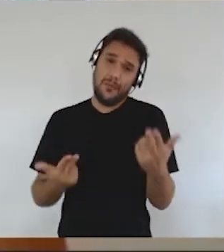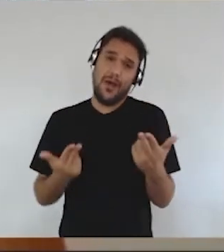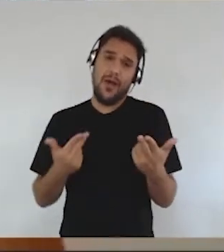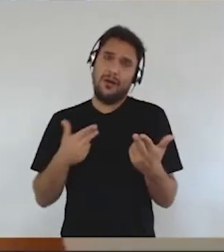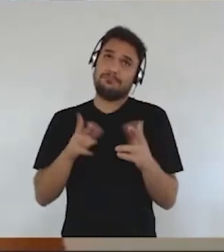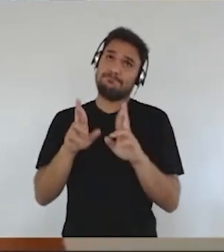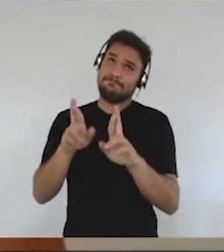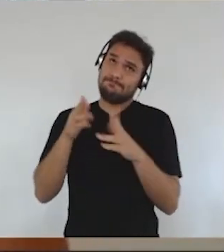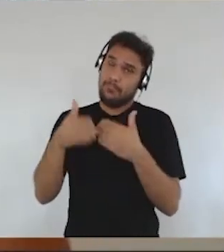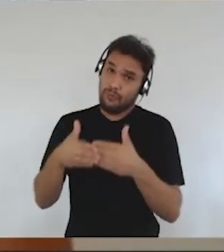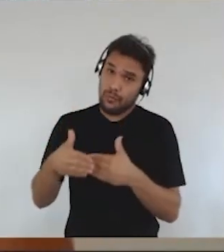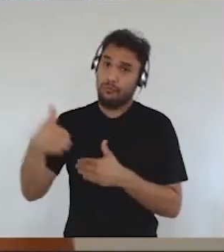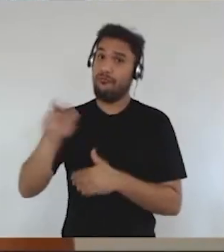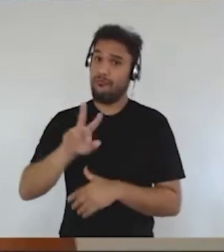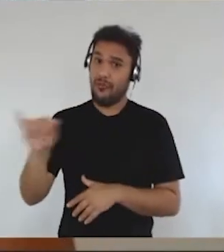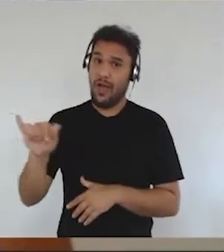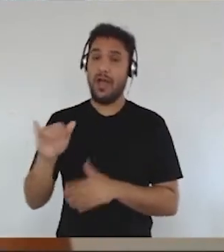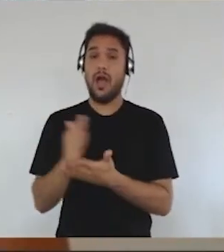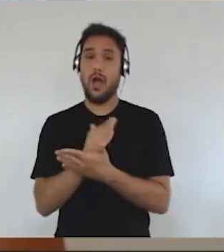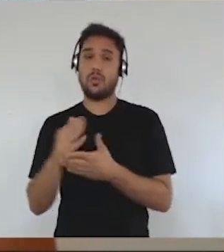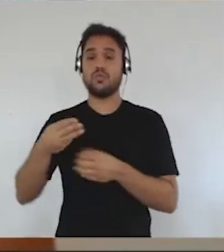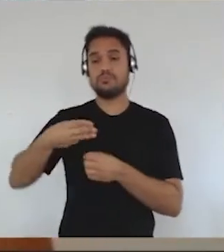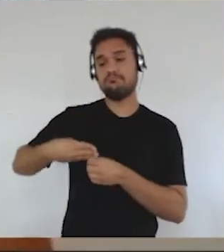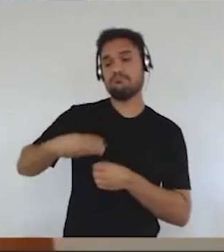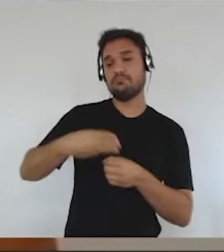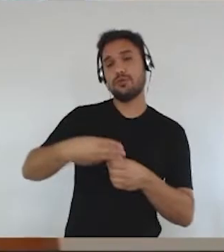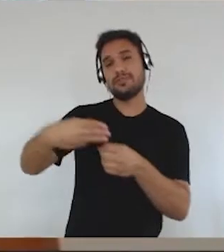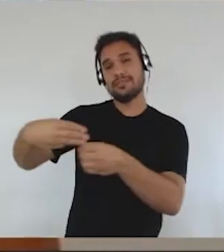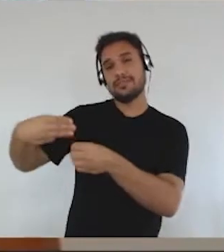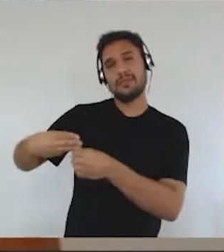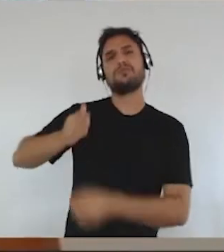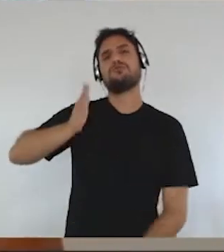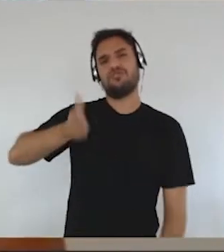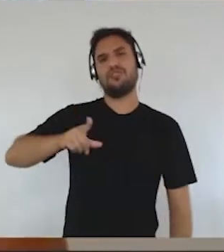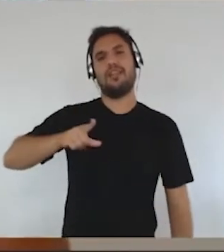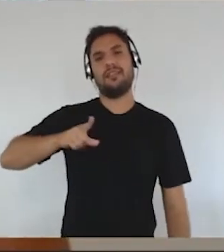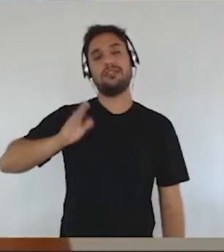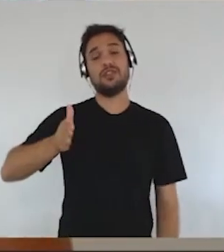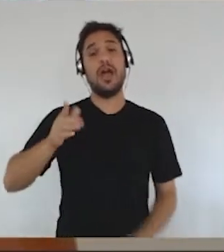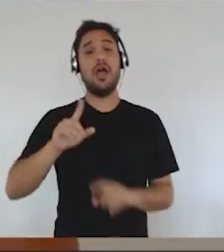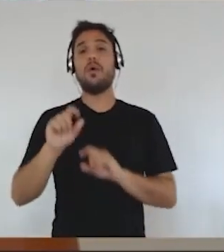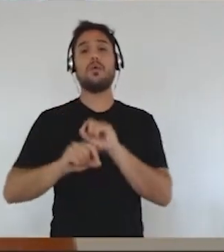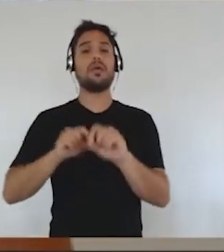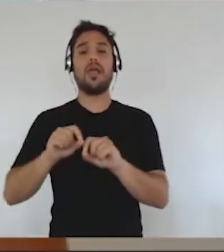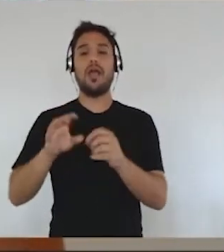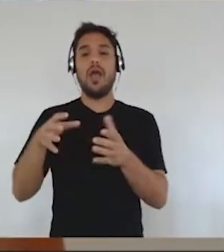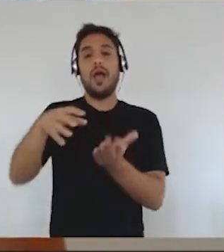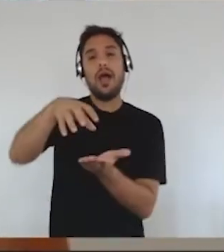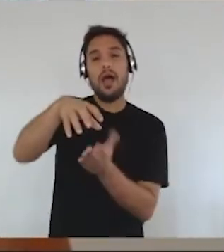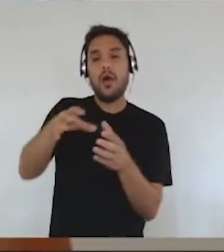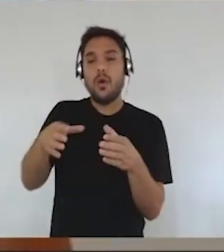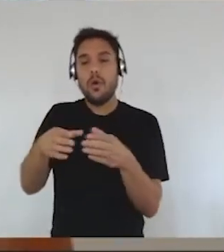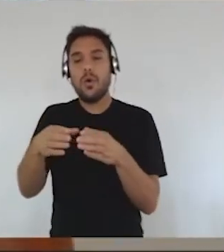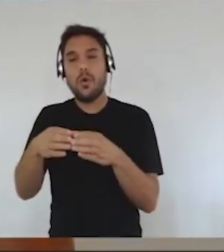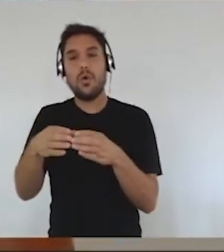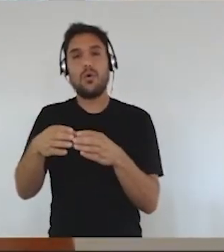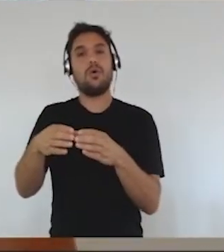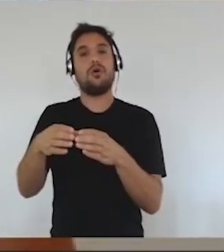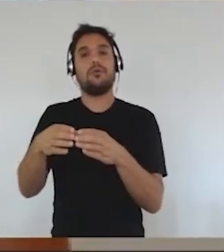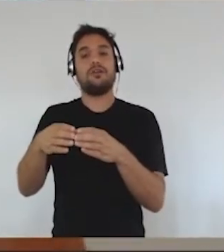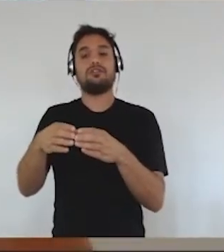está caminhando para isso, em alguns municípios do nosso país já tem, são as câmaras de arbitragem